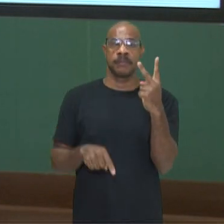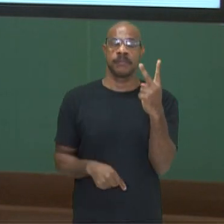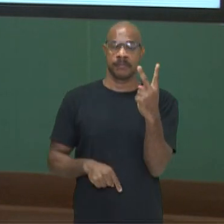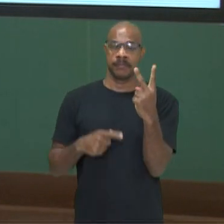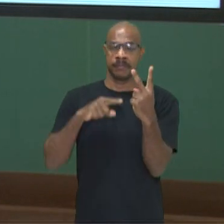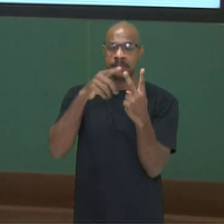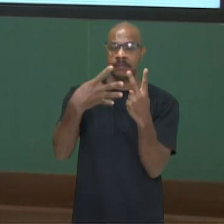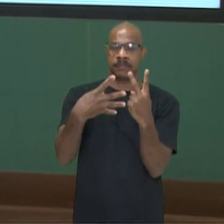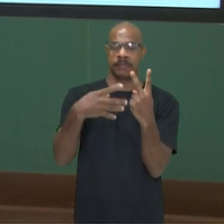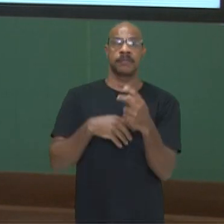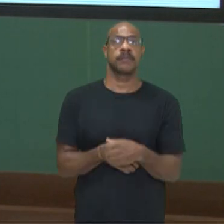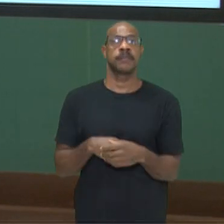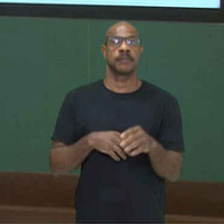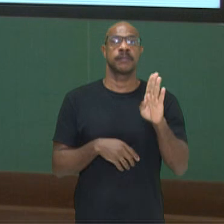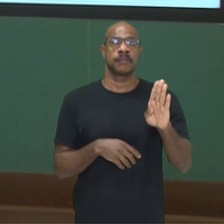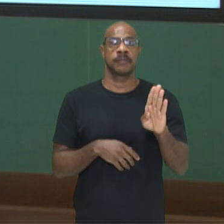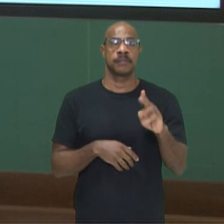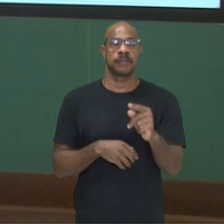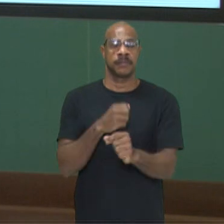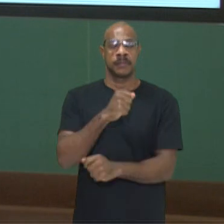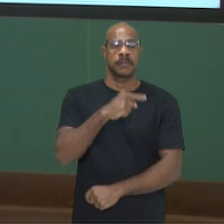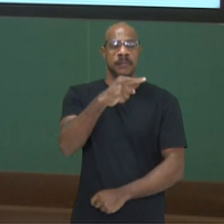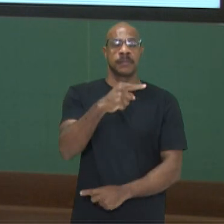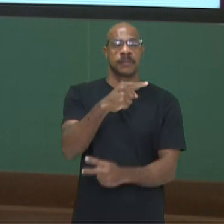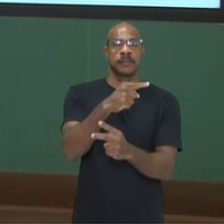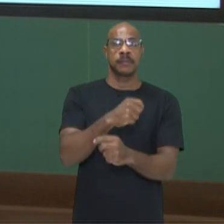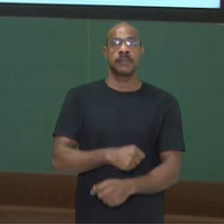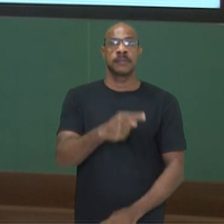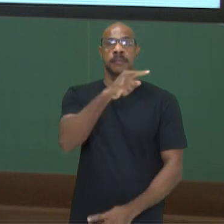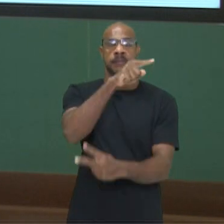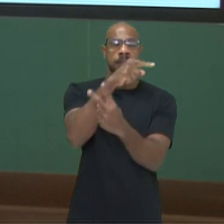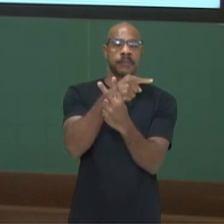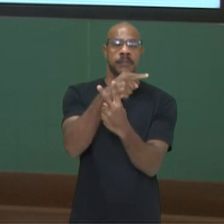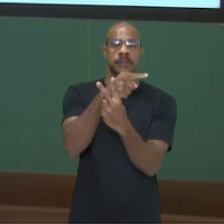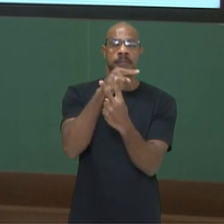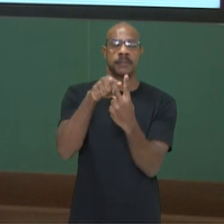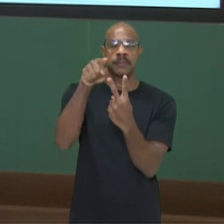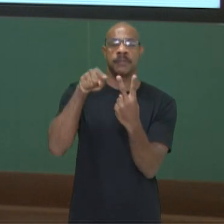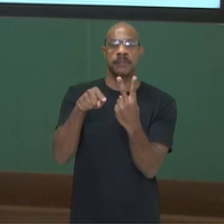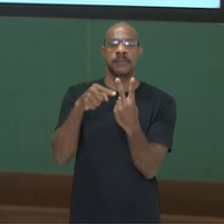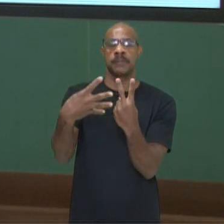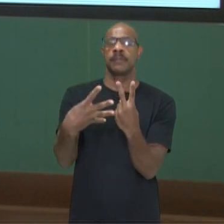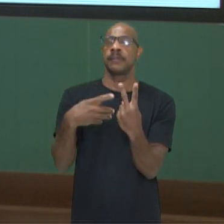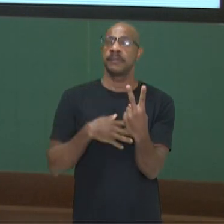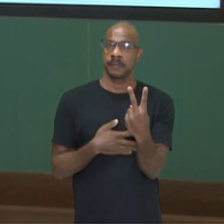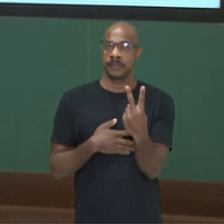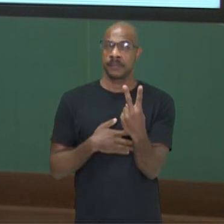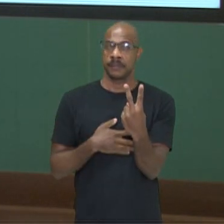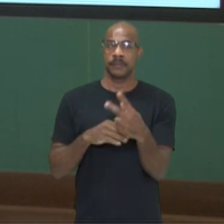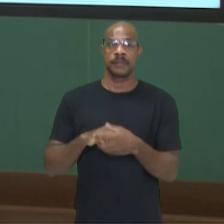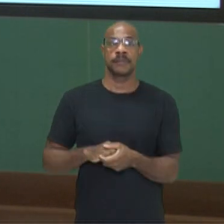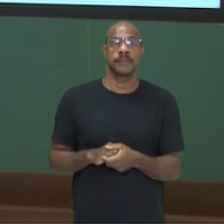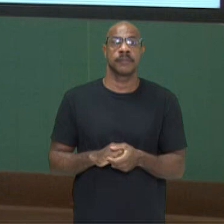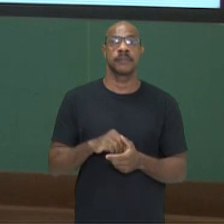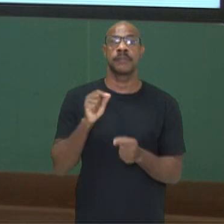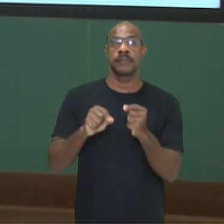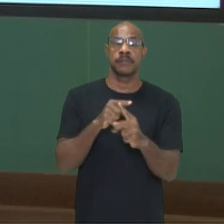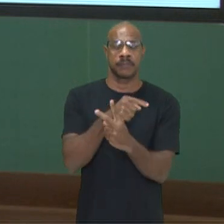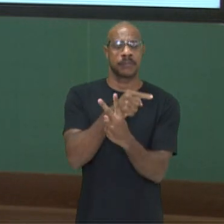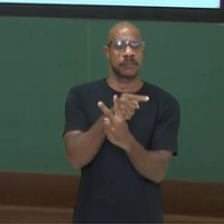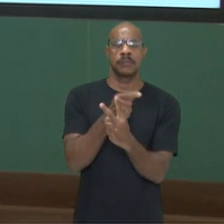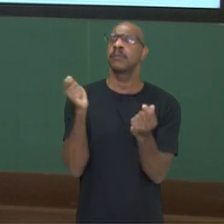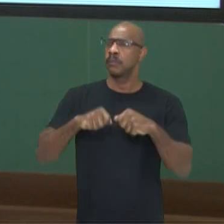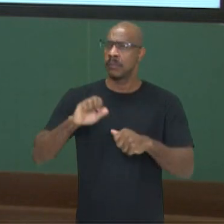4 e na letra B nós temos menos raiz quadrada de 4, ok? Essa situação ela